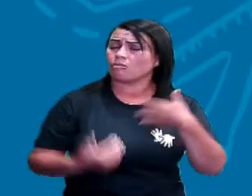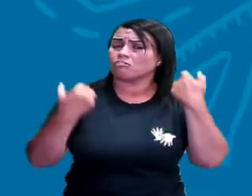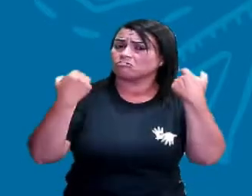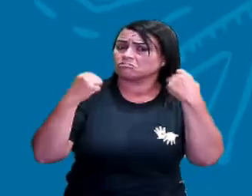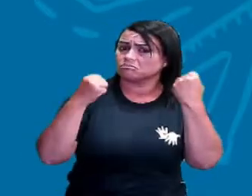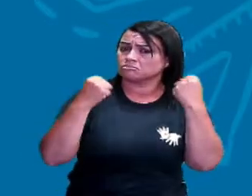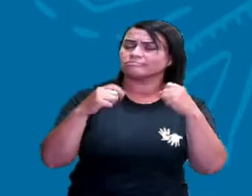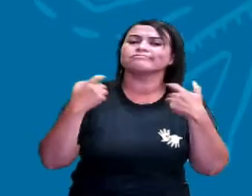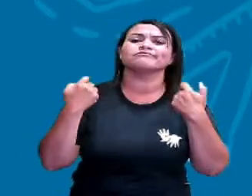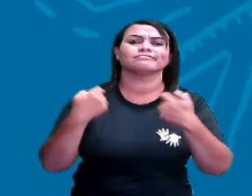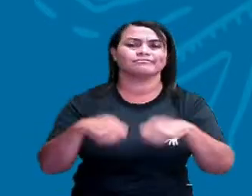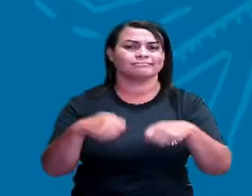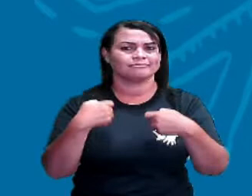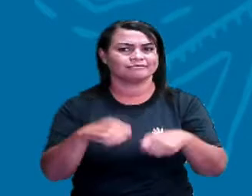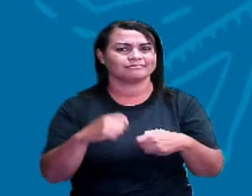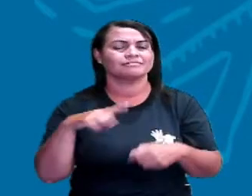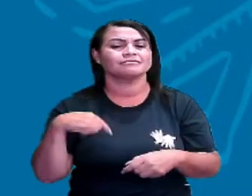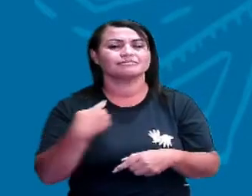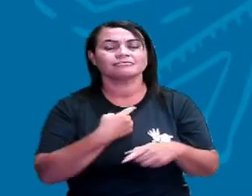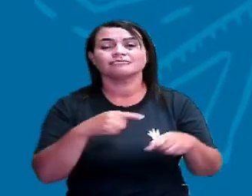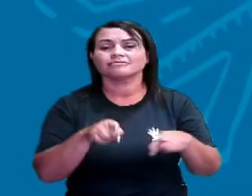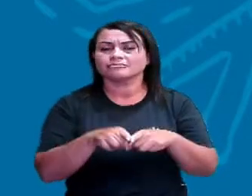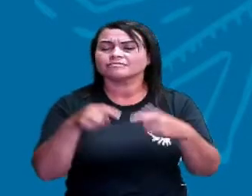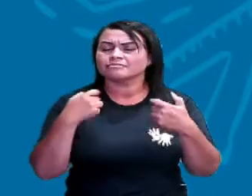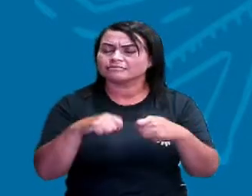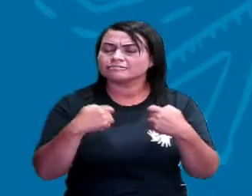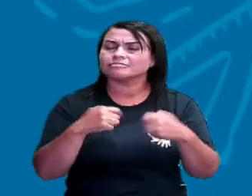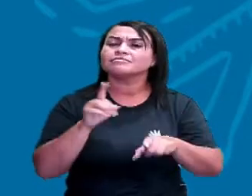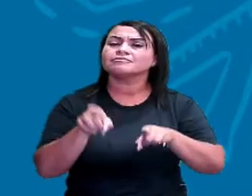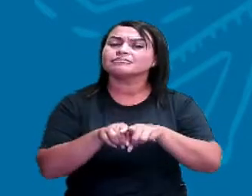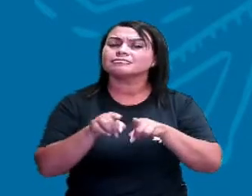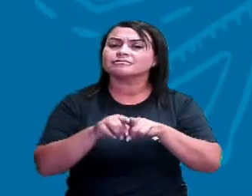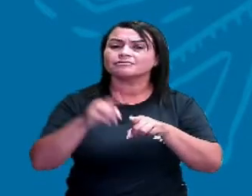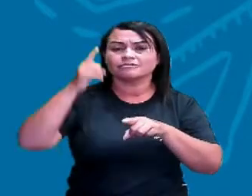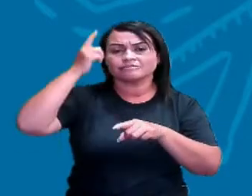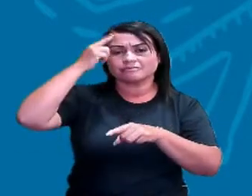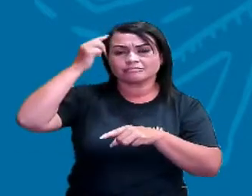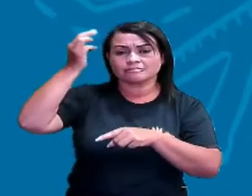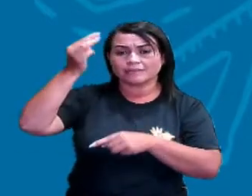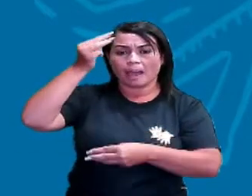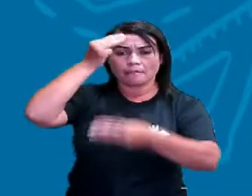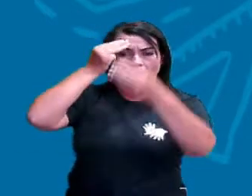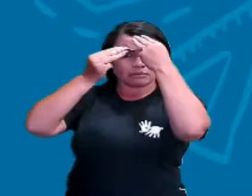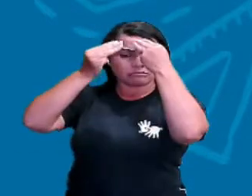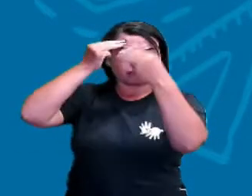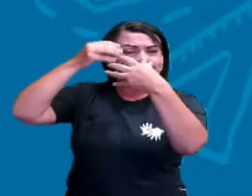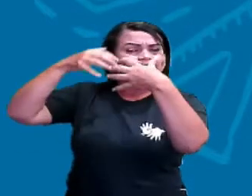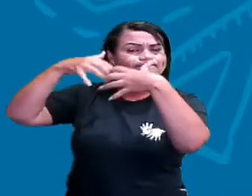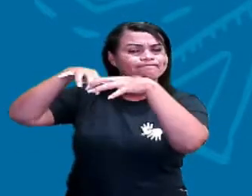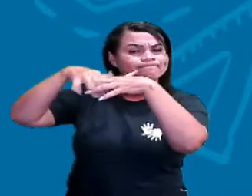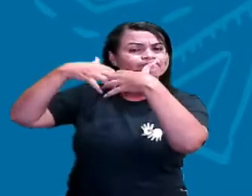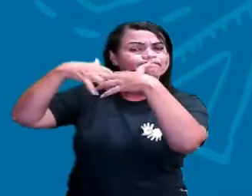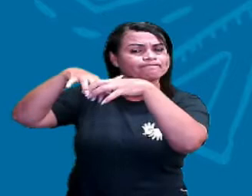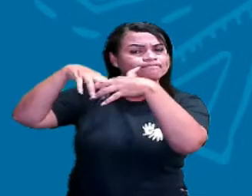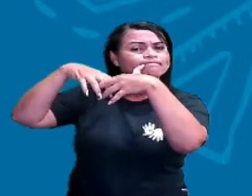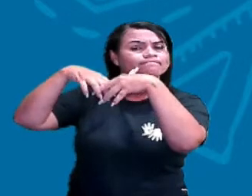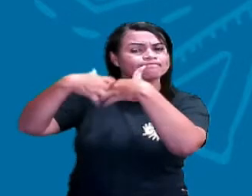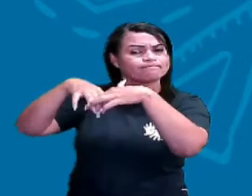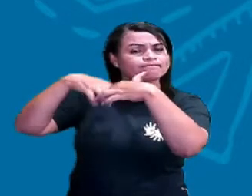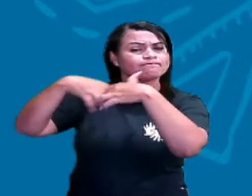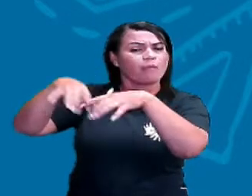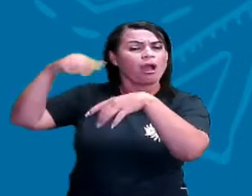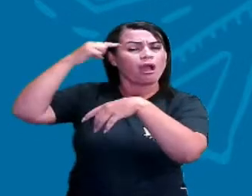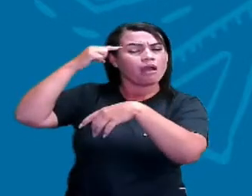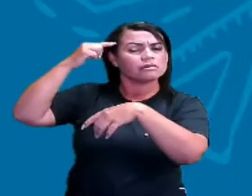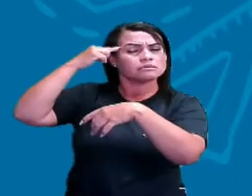ser sedentário e a gente precisa também exercitar a nossa mente para que ela não fique atrofiada, tá